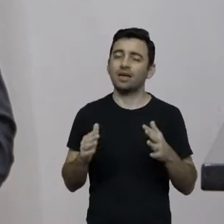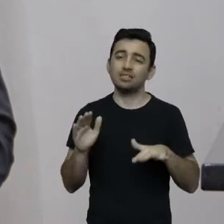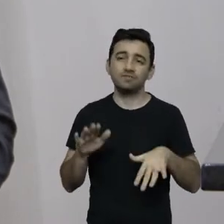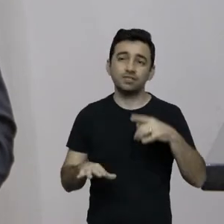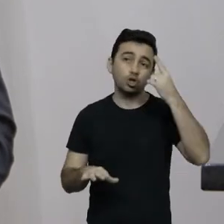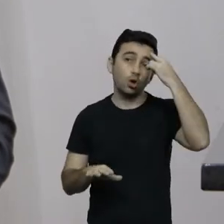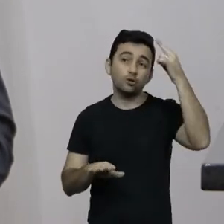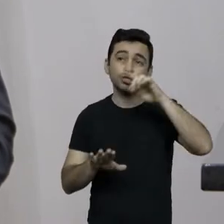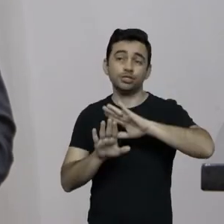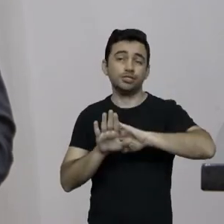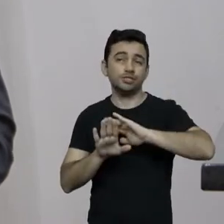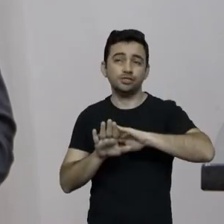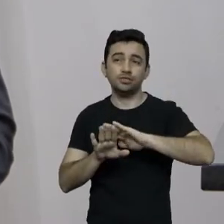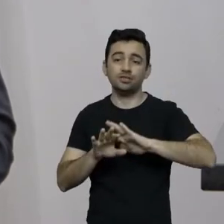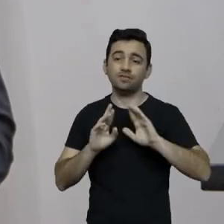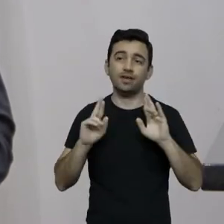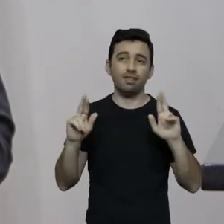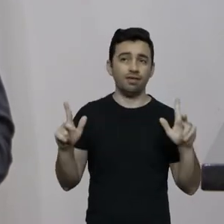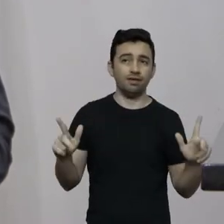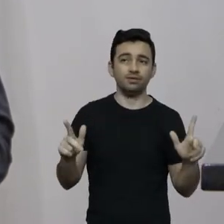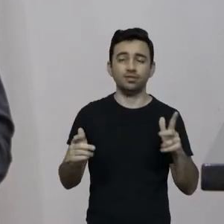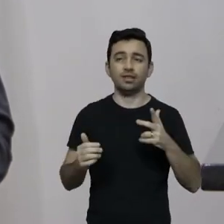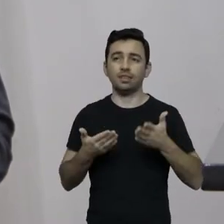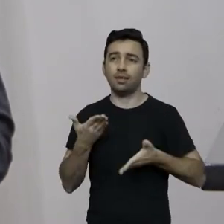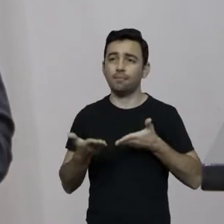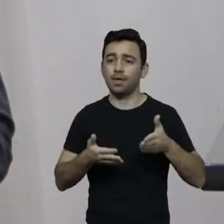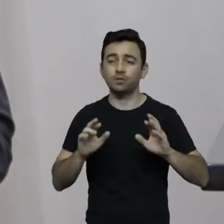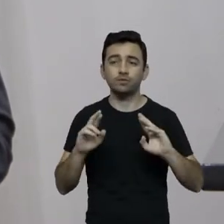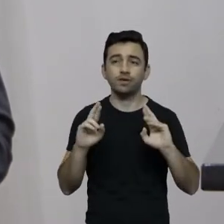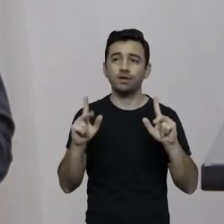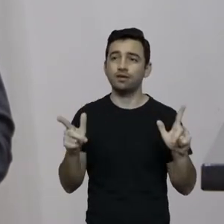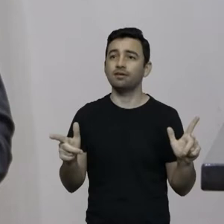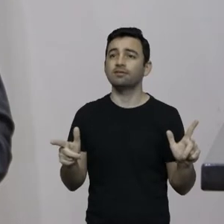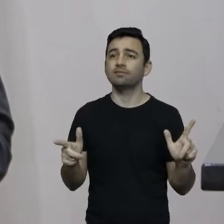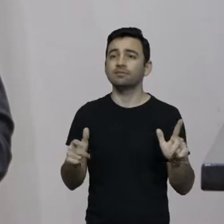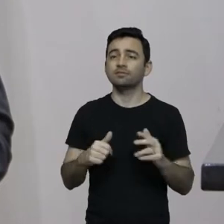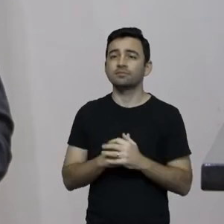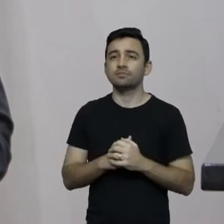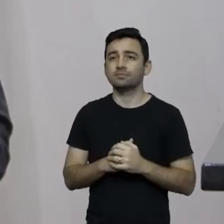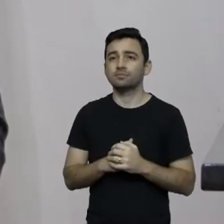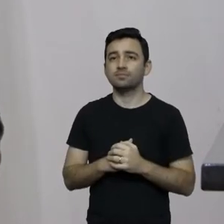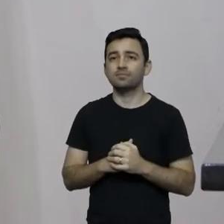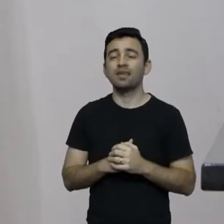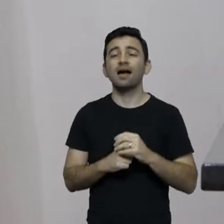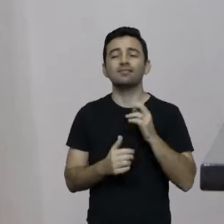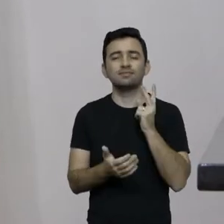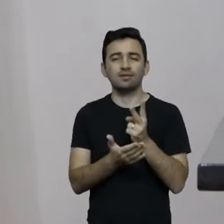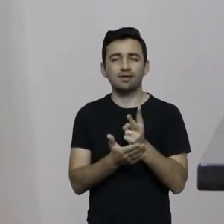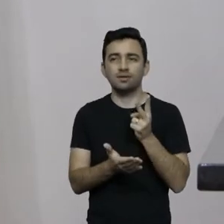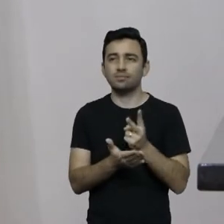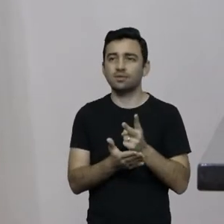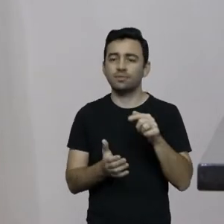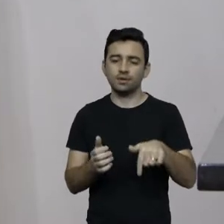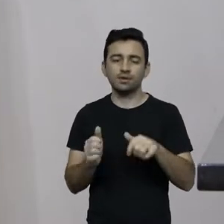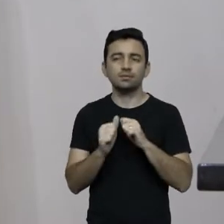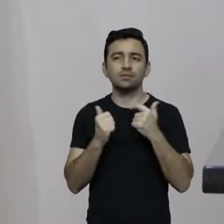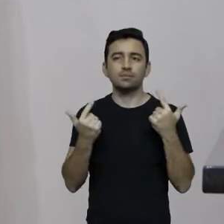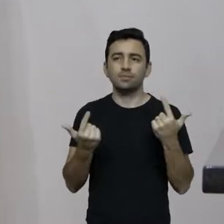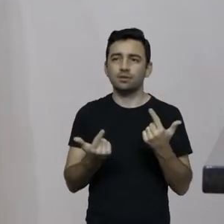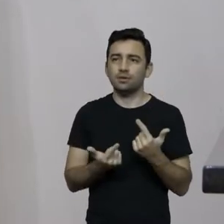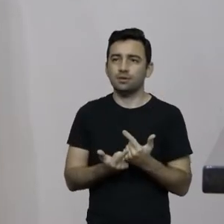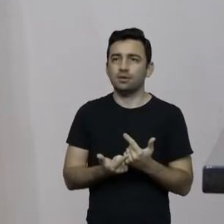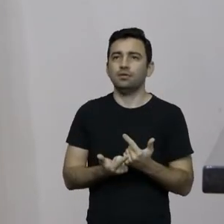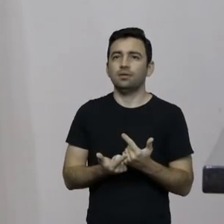elogios de ideias de tratamento mas como sempre essa casa é a cara como sempre